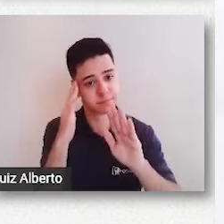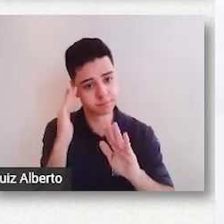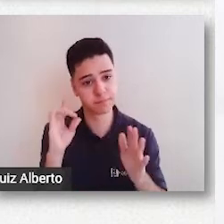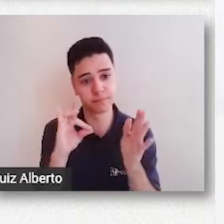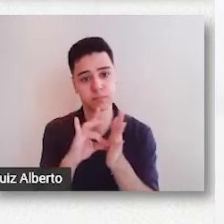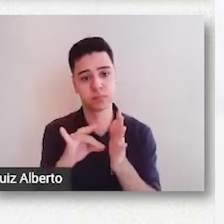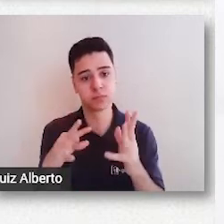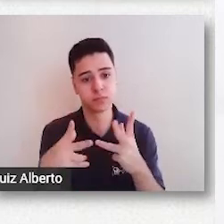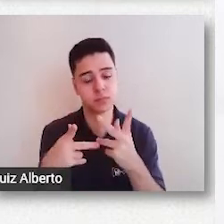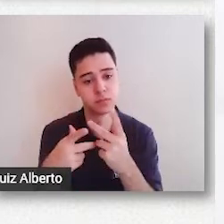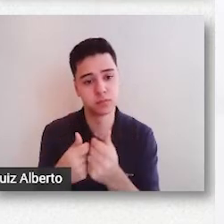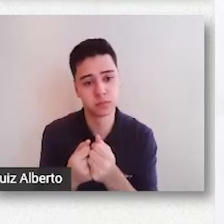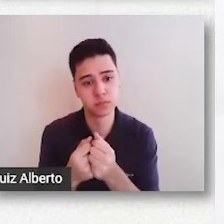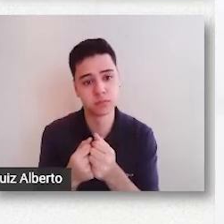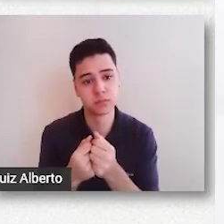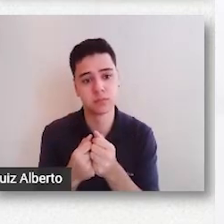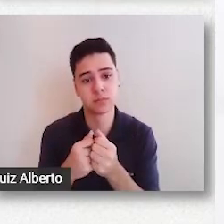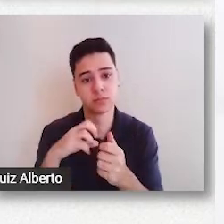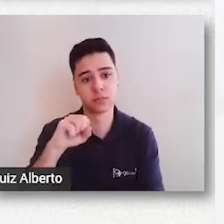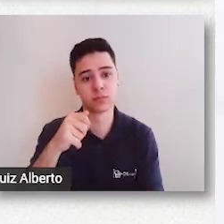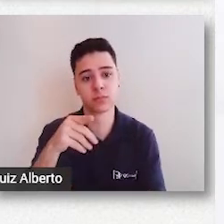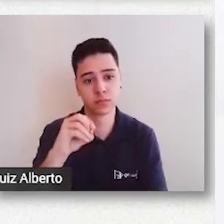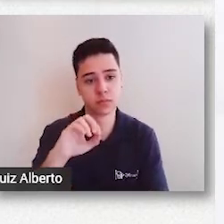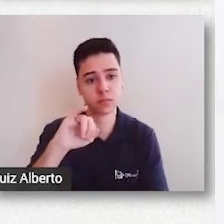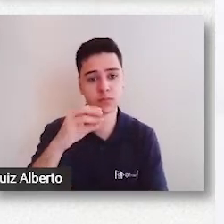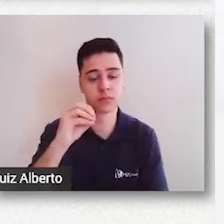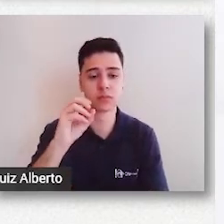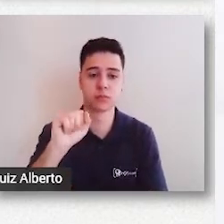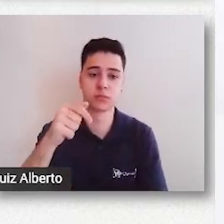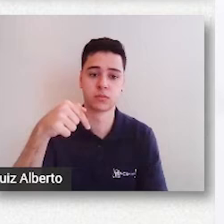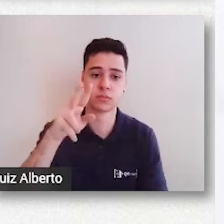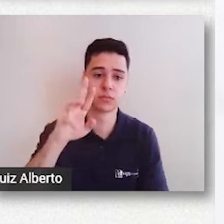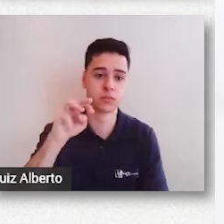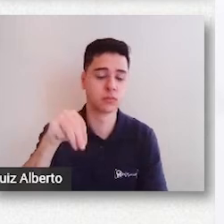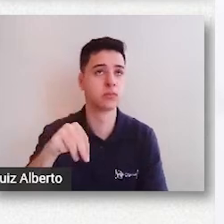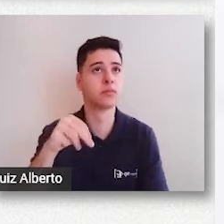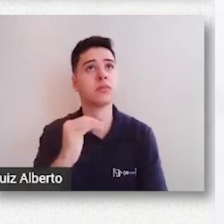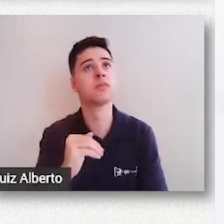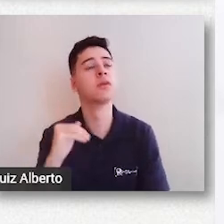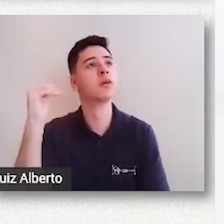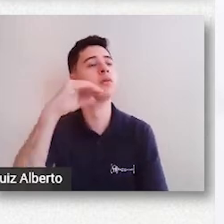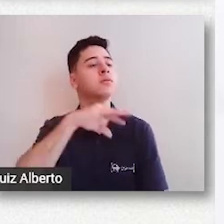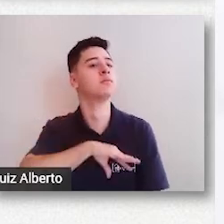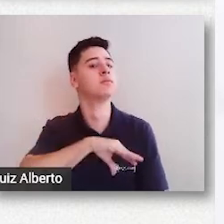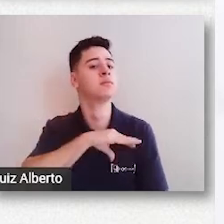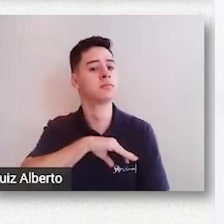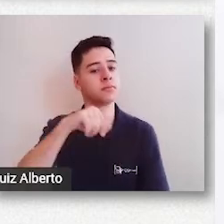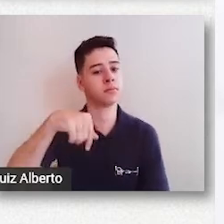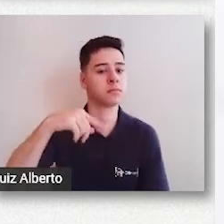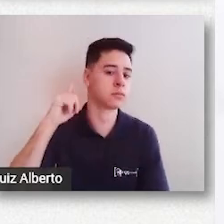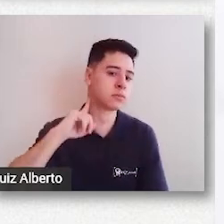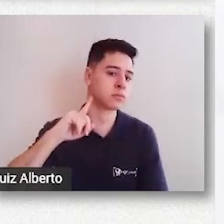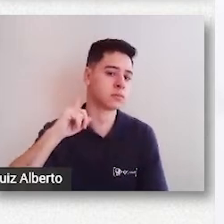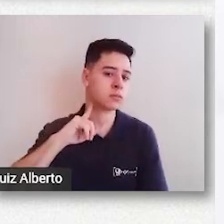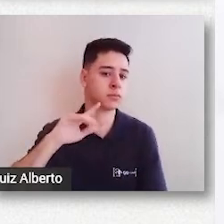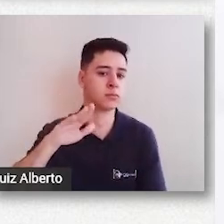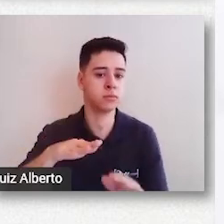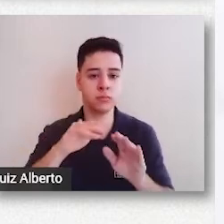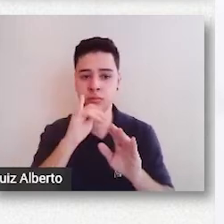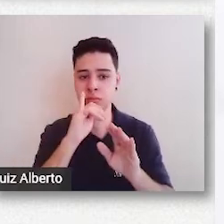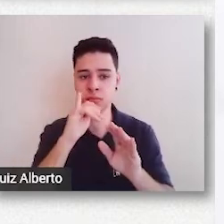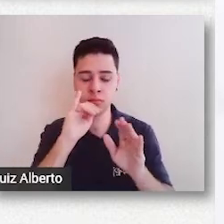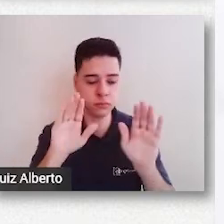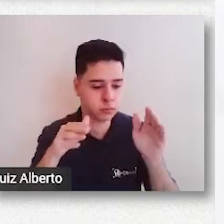da devoção de São Joaquim em Portugal ser muito grande, aqui em Minas, principalmente no Brasil, principalmente